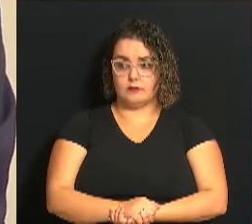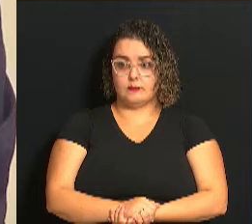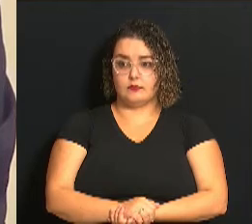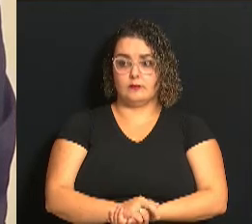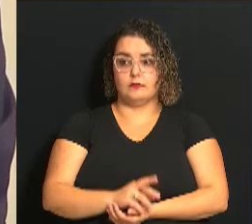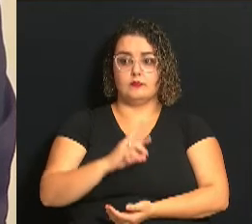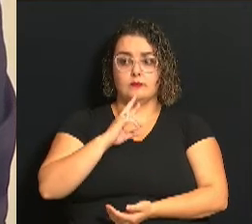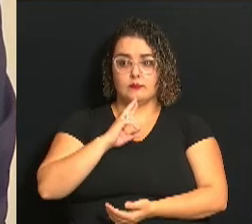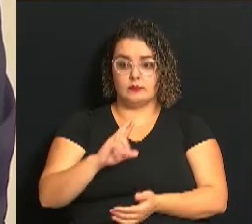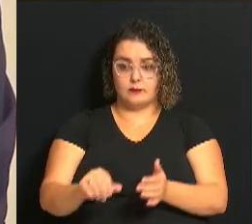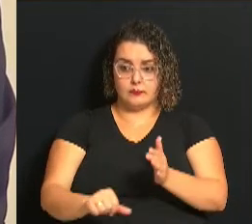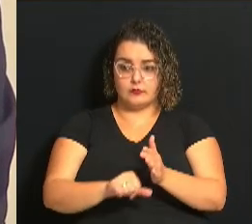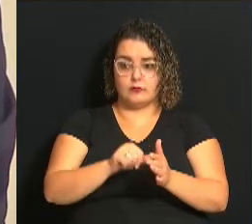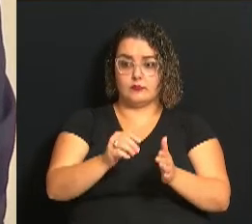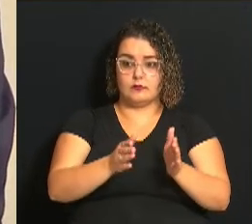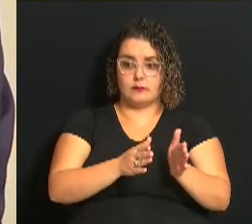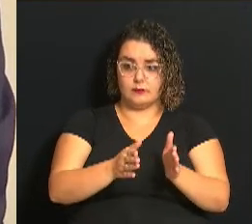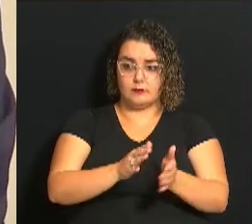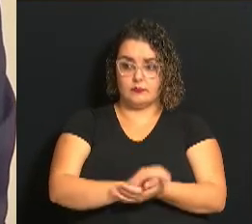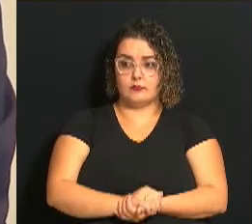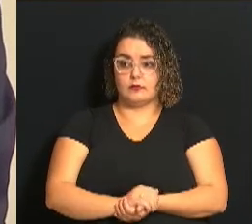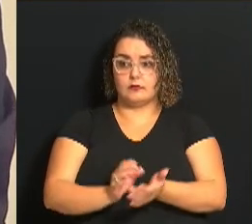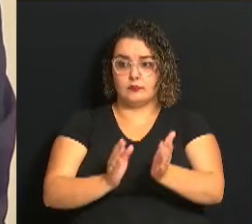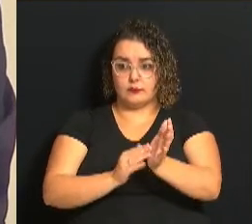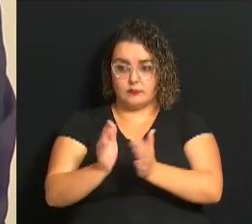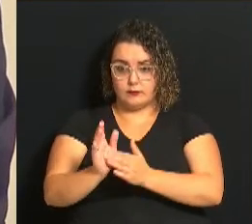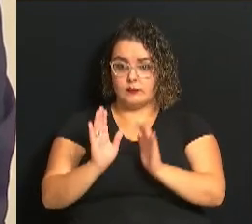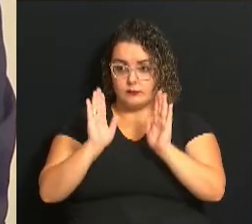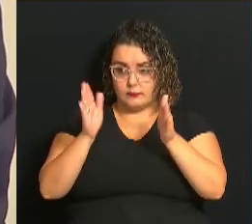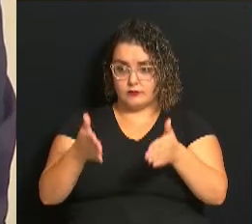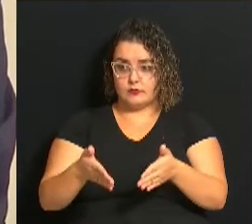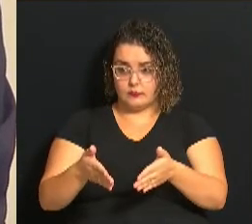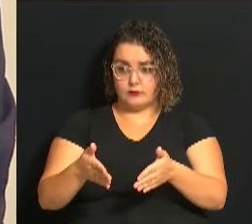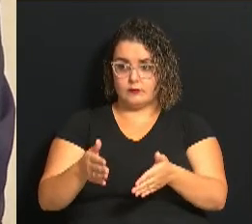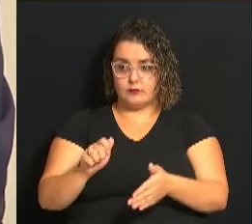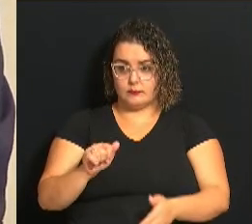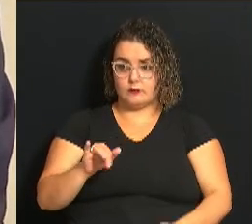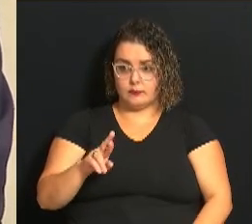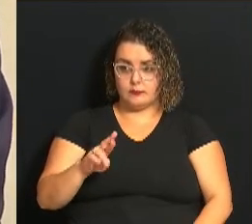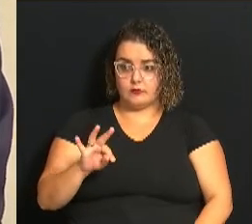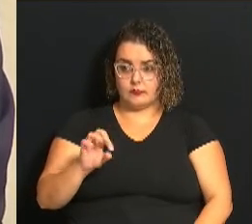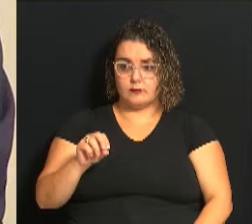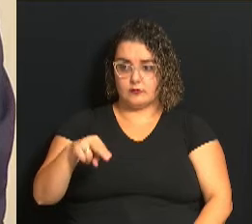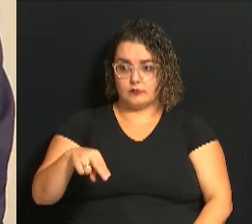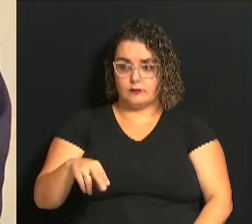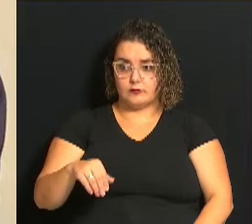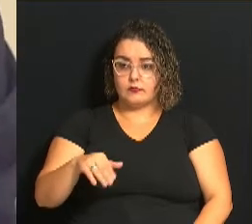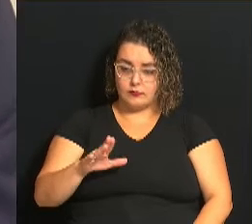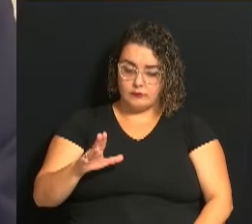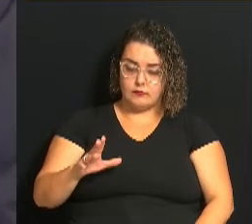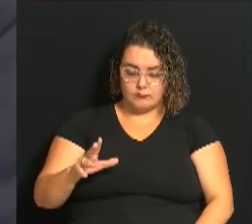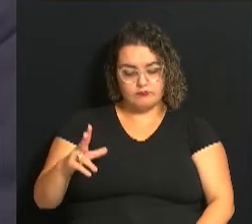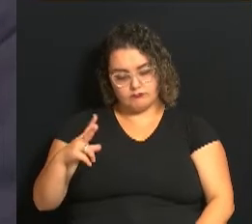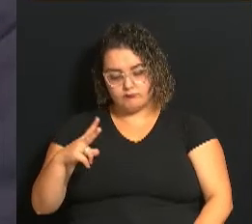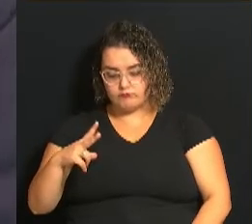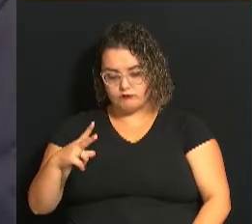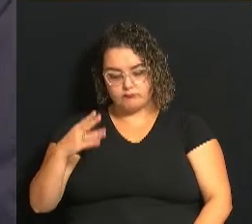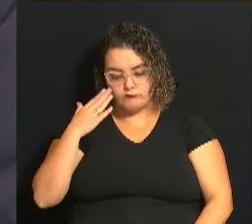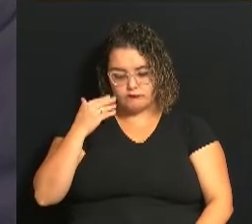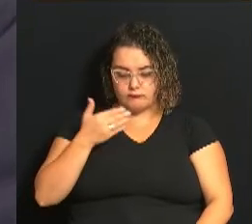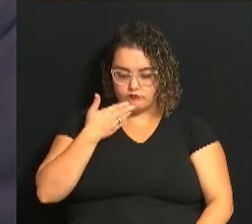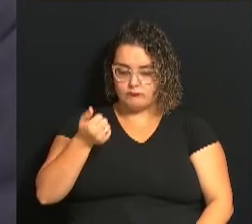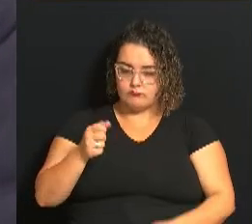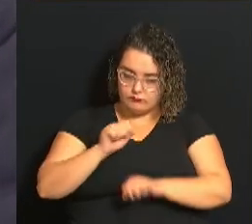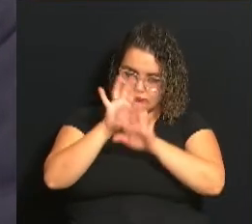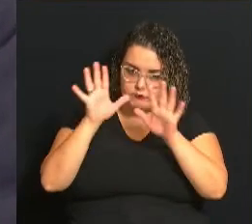das perguntas, e a parte do concurso específica, o Ayrton, com mais propriedade, ele pode esclarecer melhor